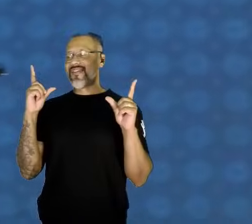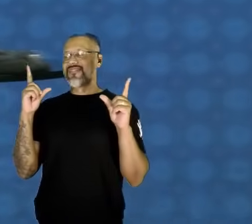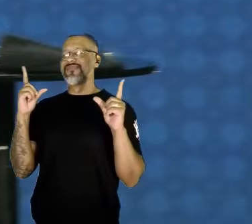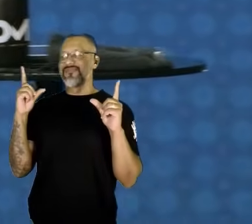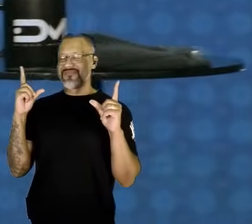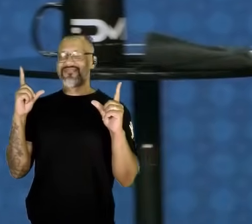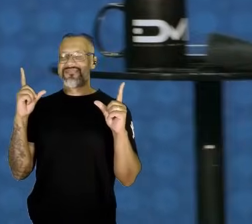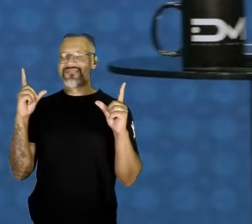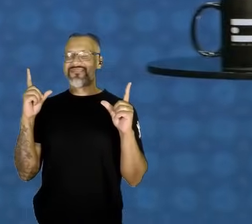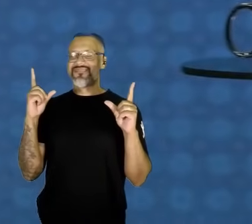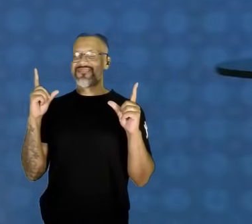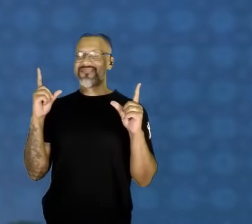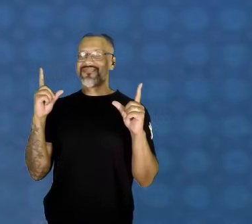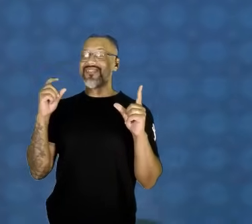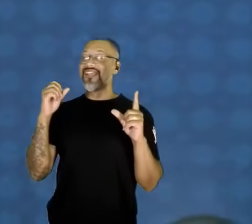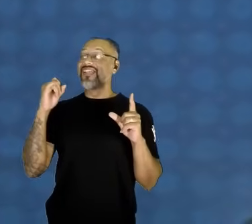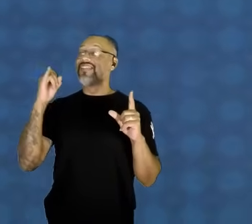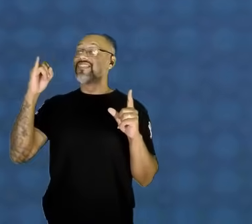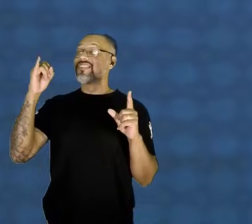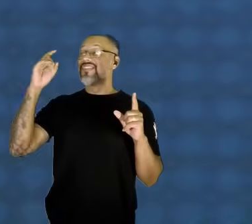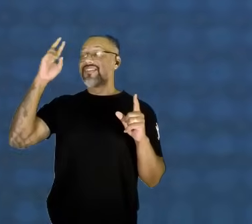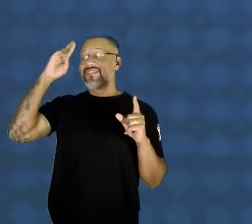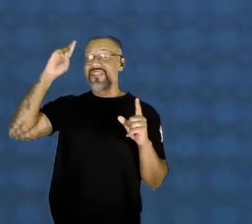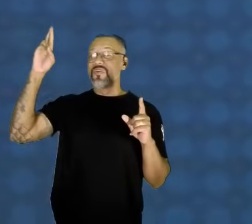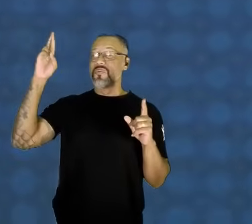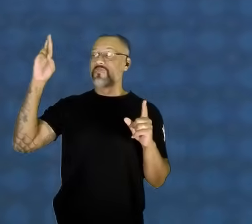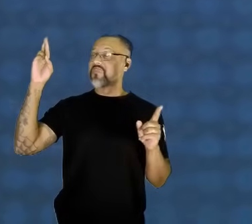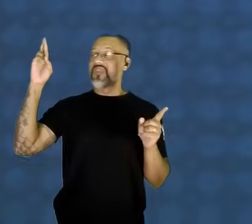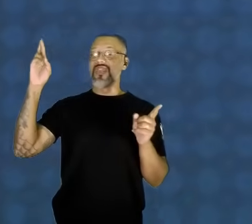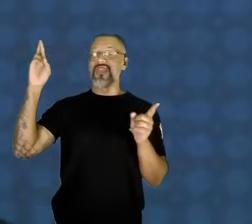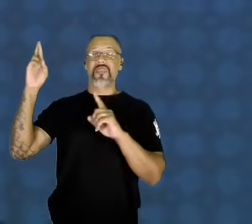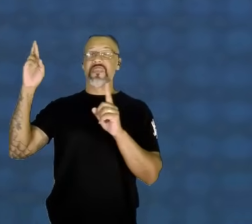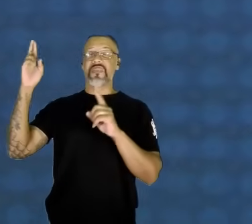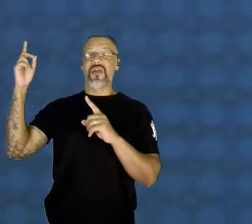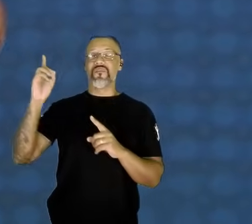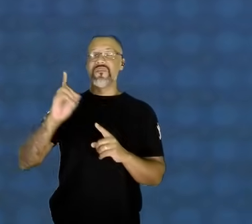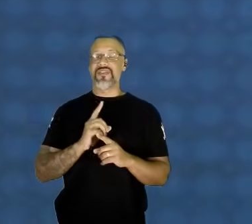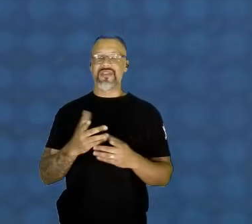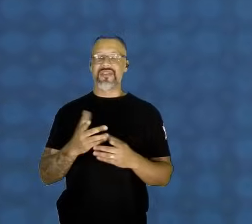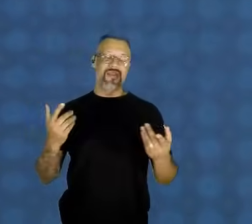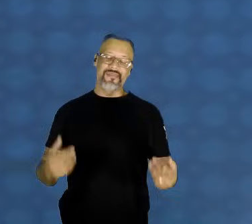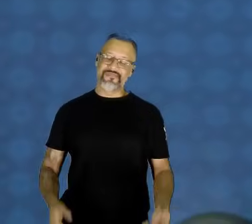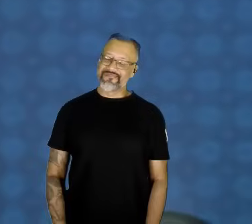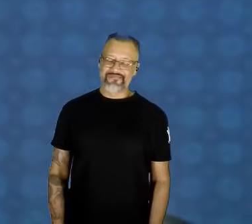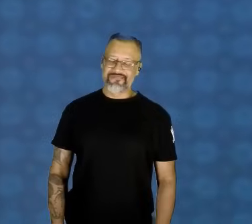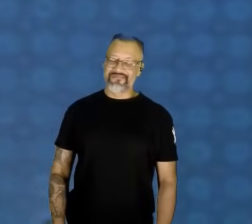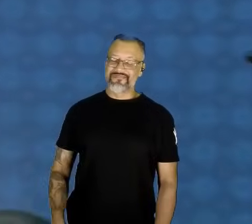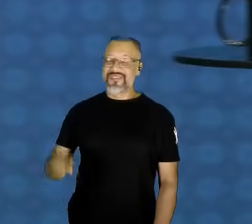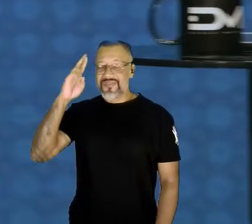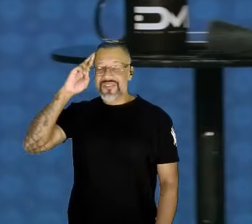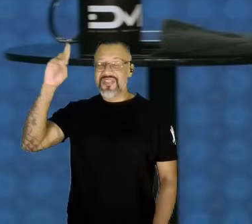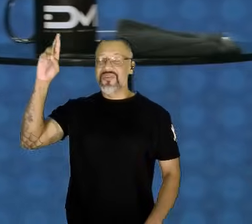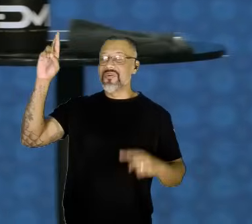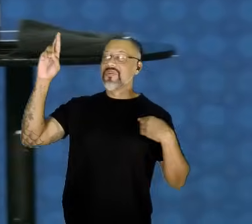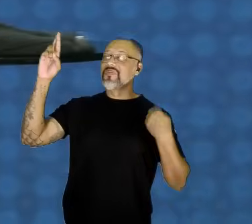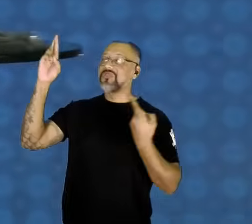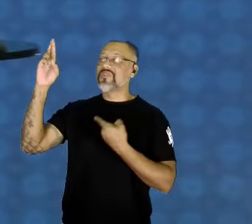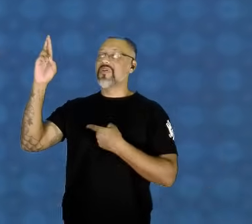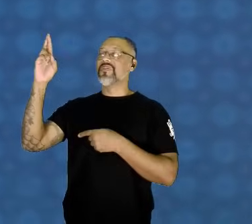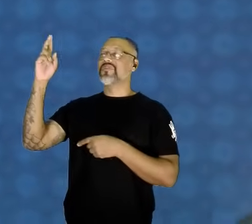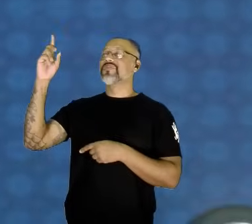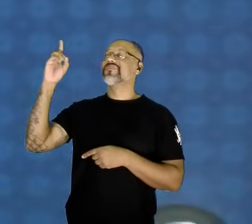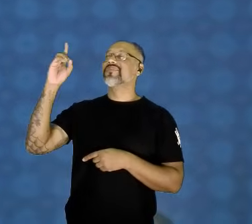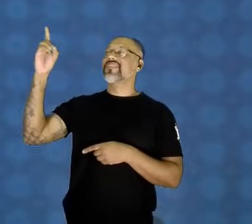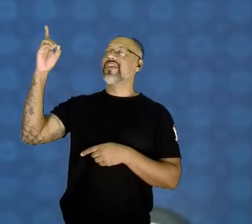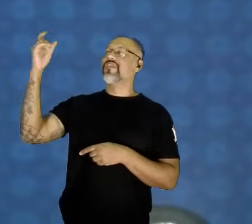aqui se o Senhor não estiver conosco. O Senhor é o nosso Senhor, o nosso Deus. Fala conosco em nome